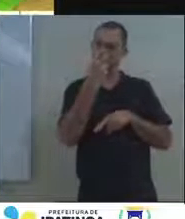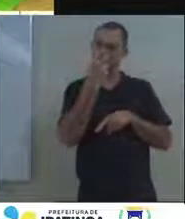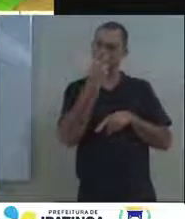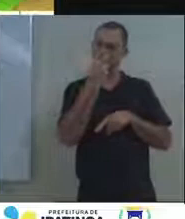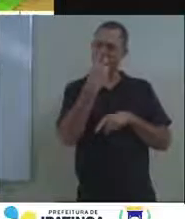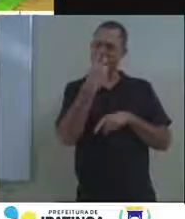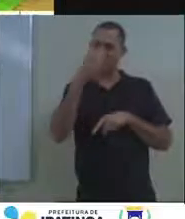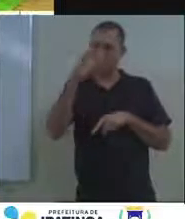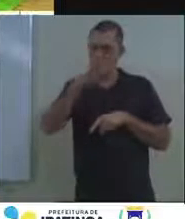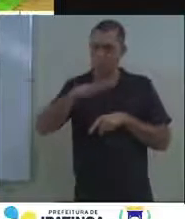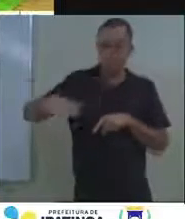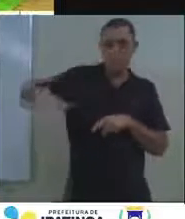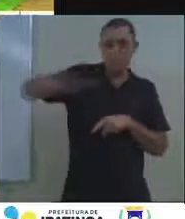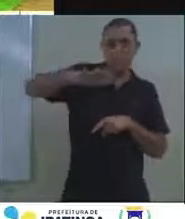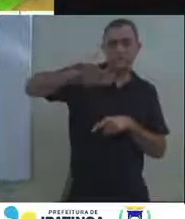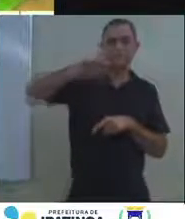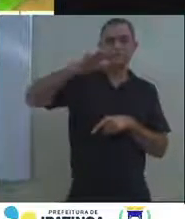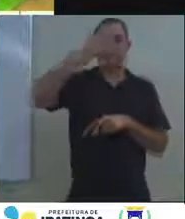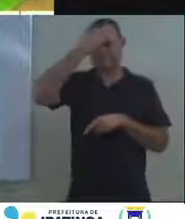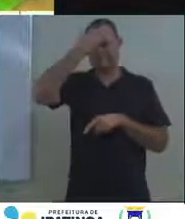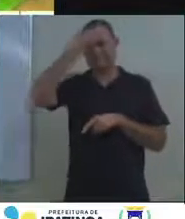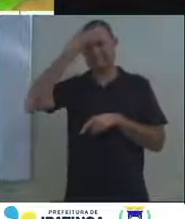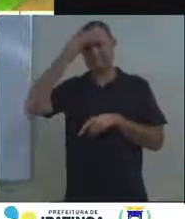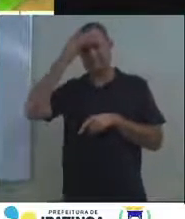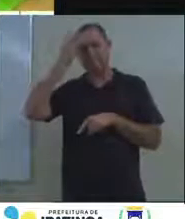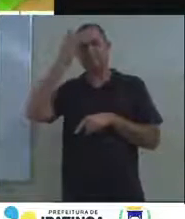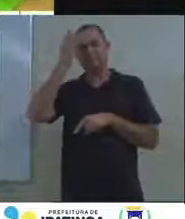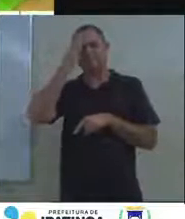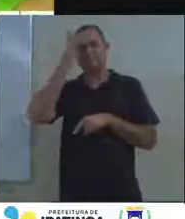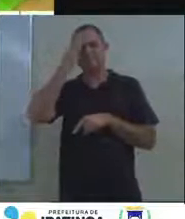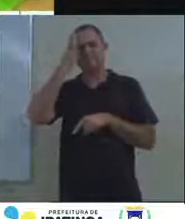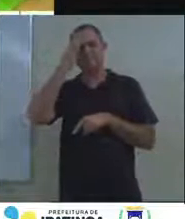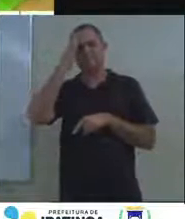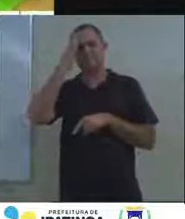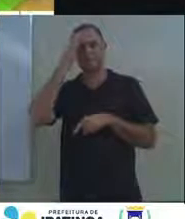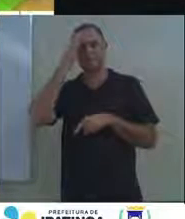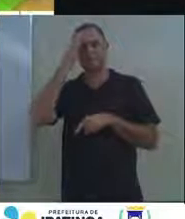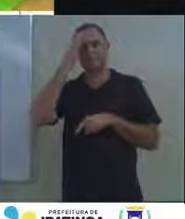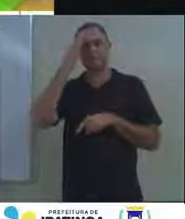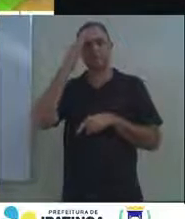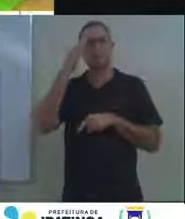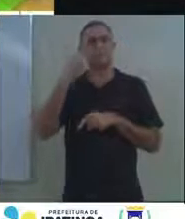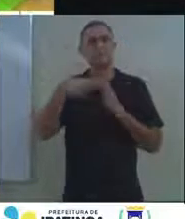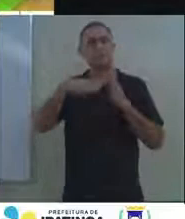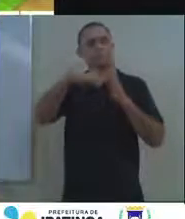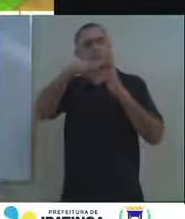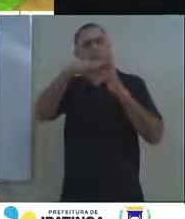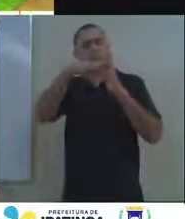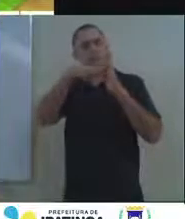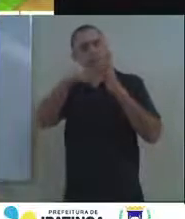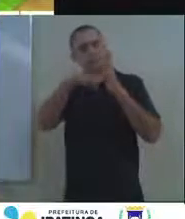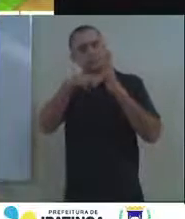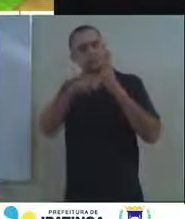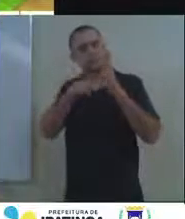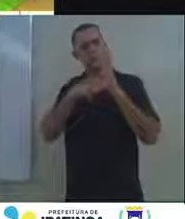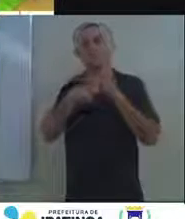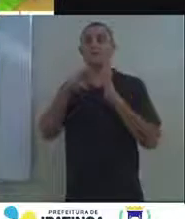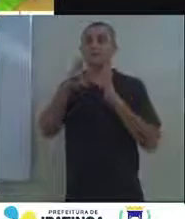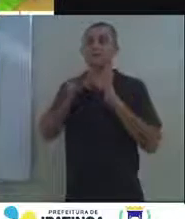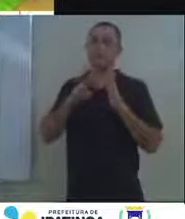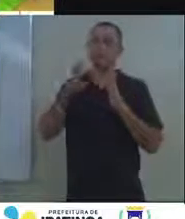vocês estão notando que esse recurso, ele é um recurso que ele